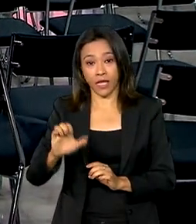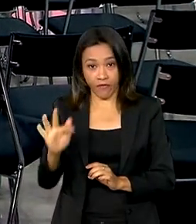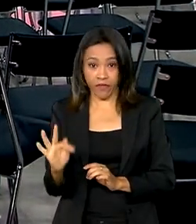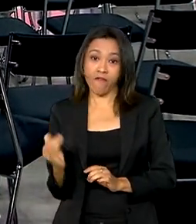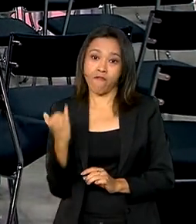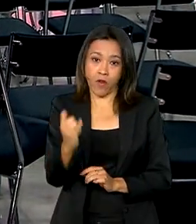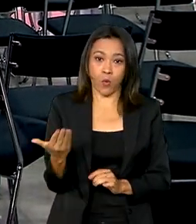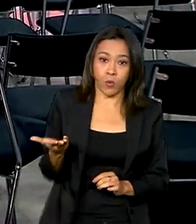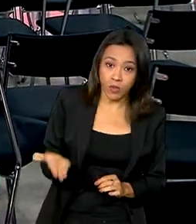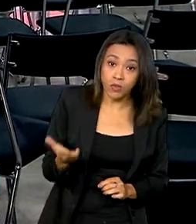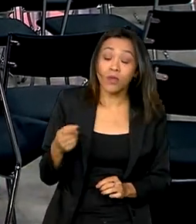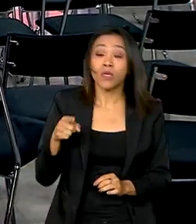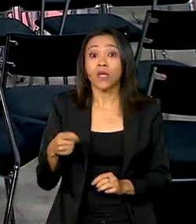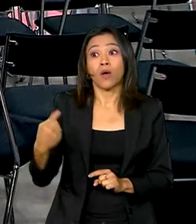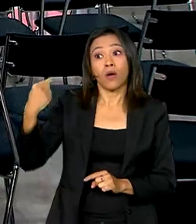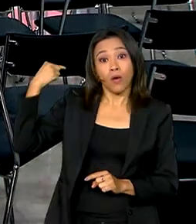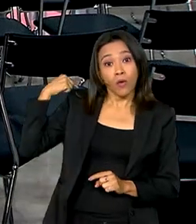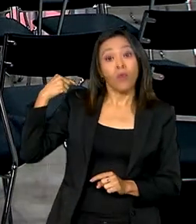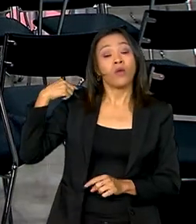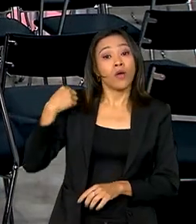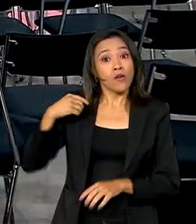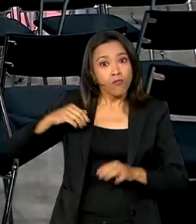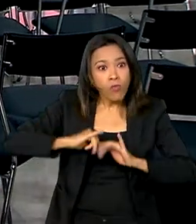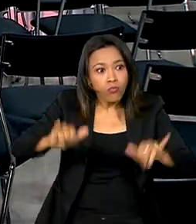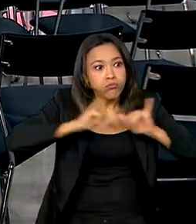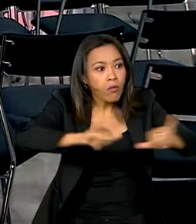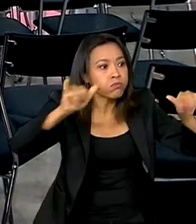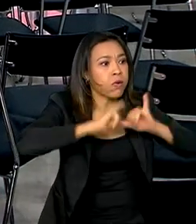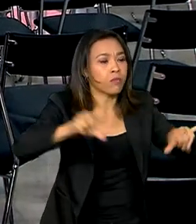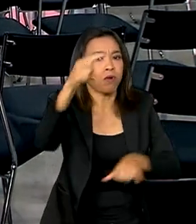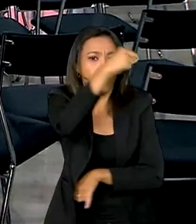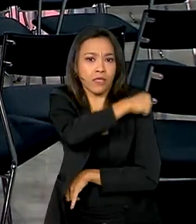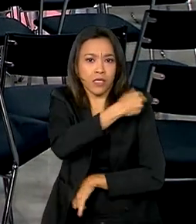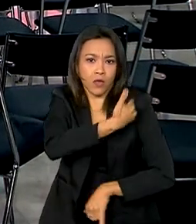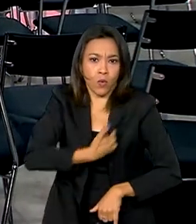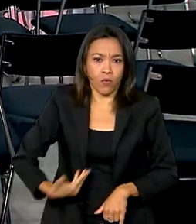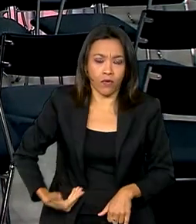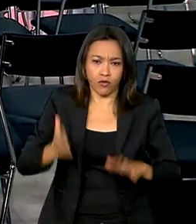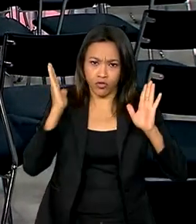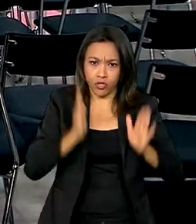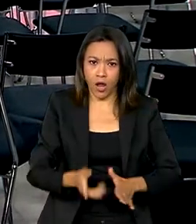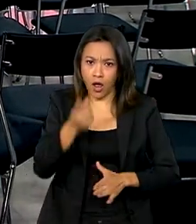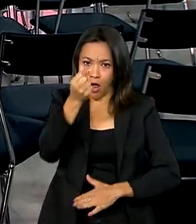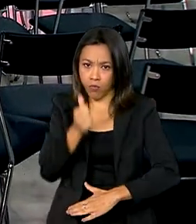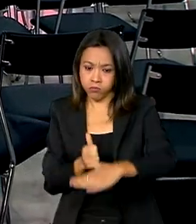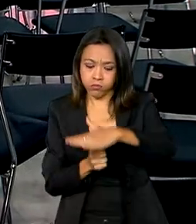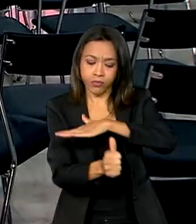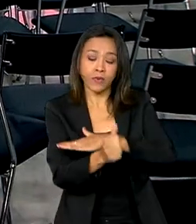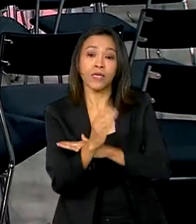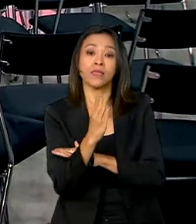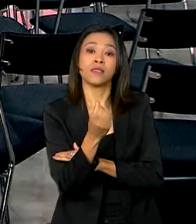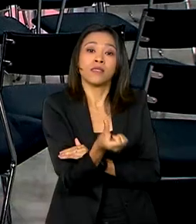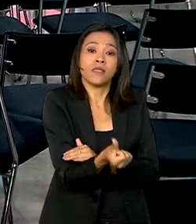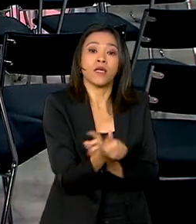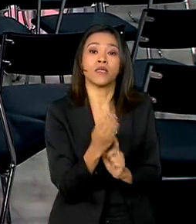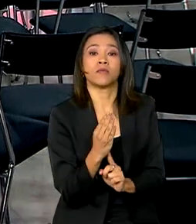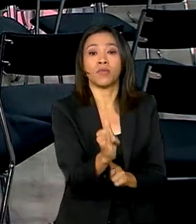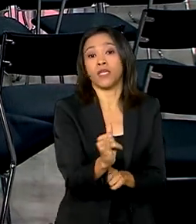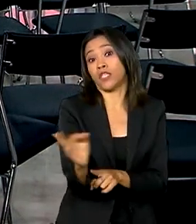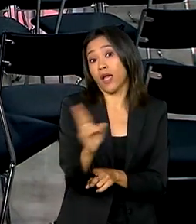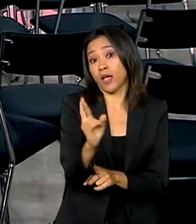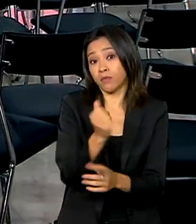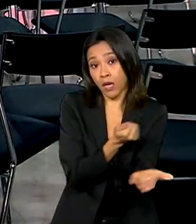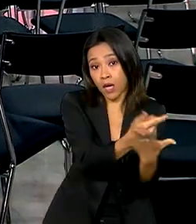deu início a um movimento nacional pela vacinação. Foram investidos 6 bilhões de reais na compra